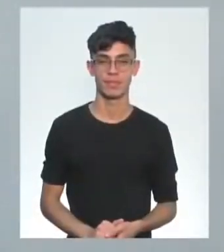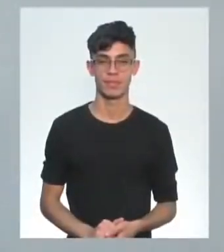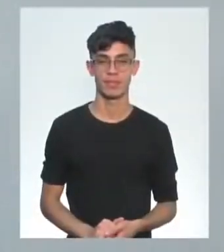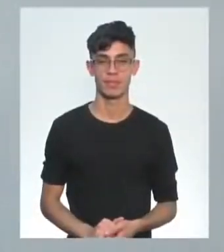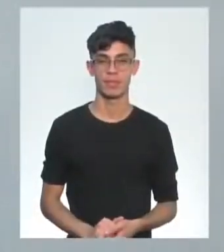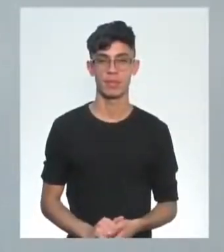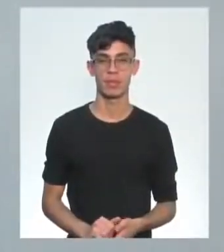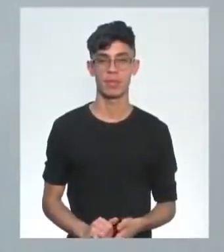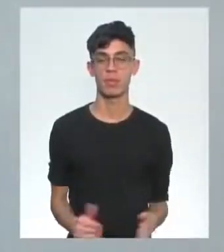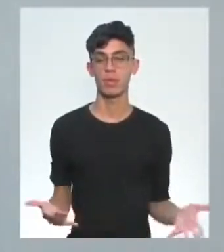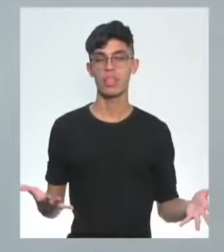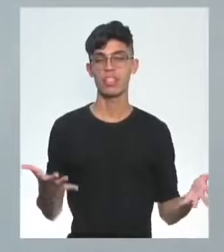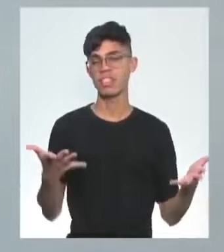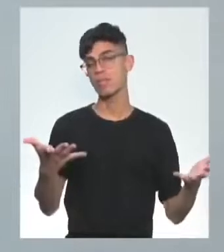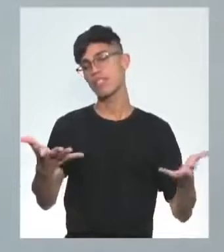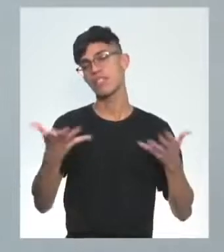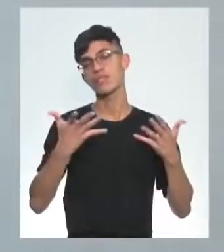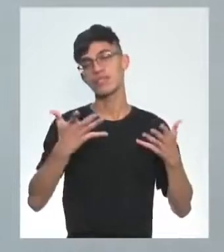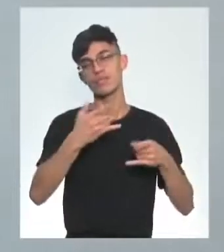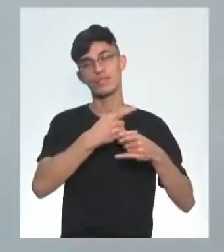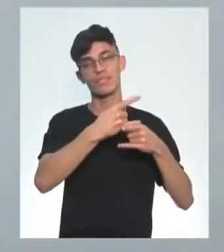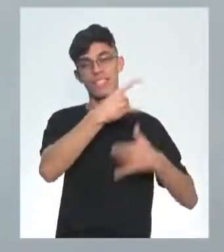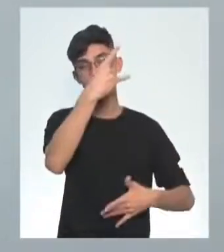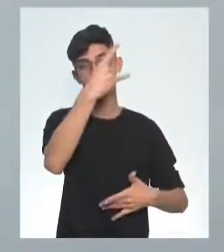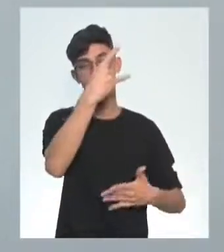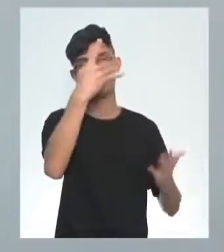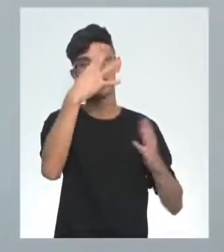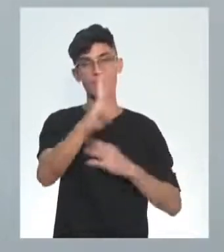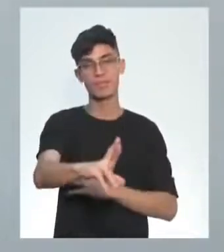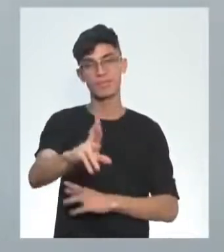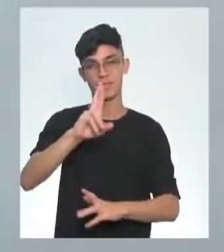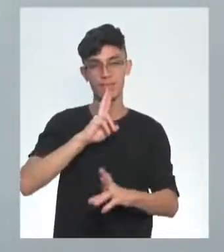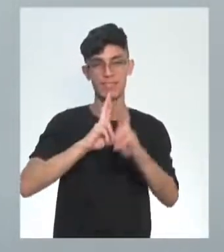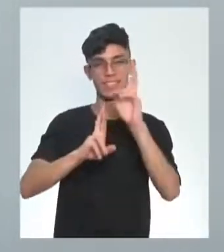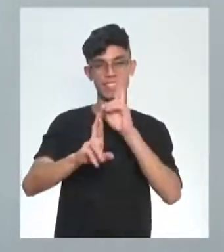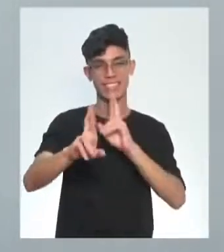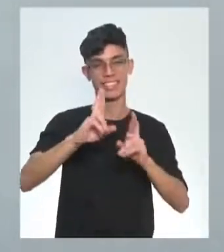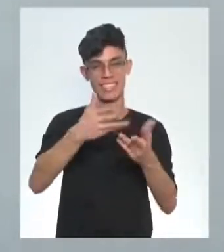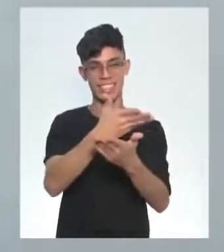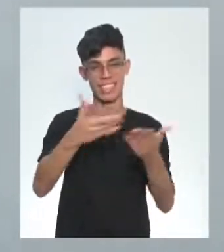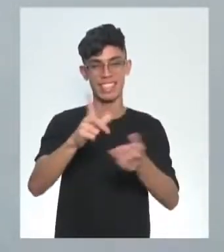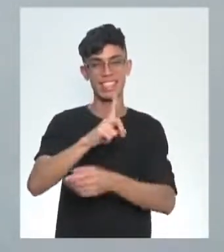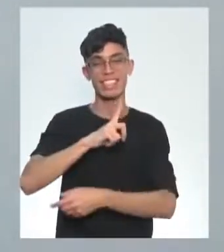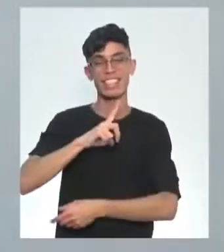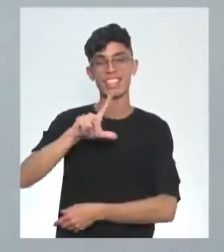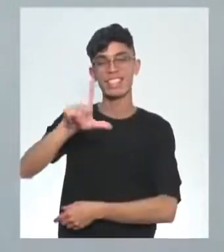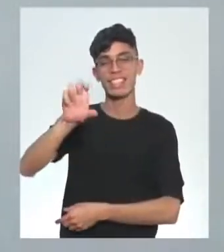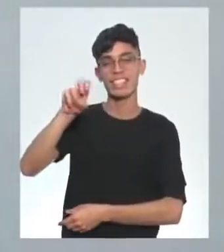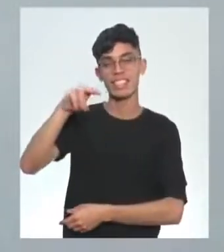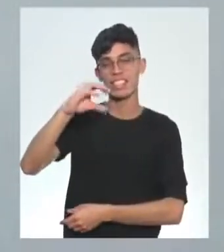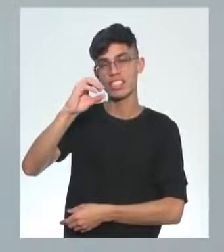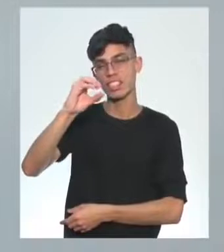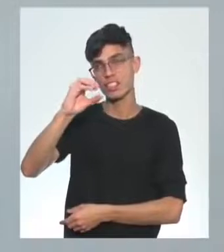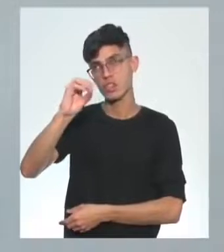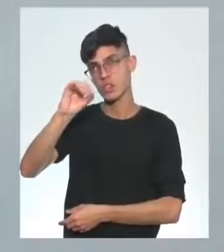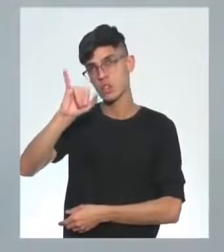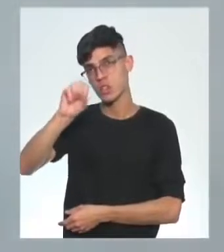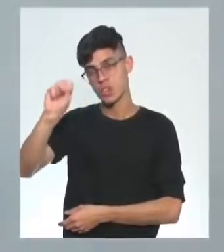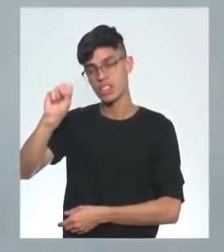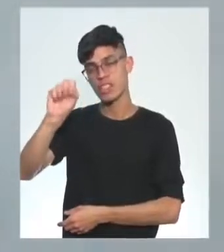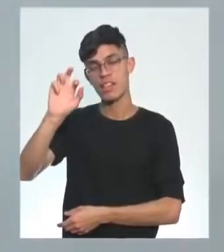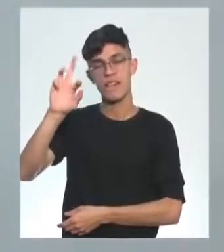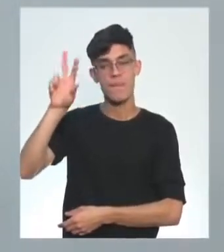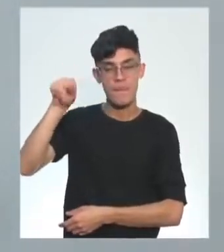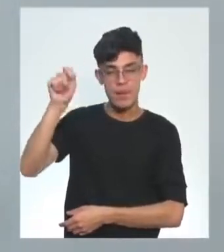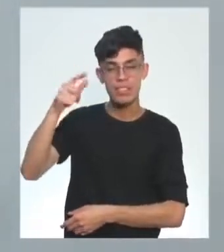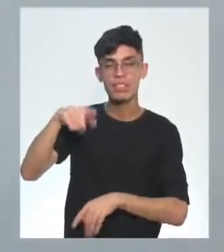Então, vamos lá, vendo as respostas de vocês. Eu tenho aqui Lençóis Paulista, cidade do livro,